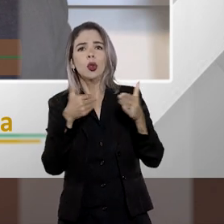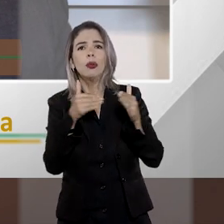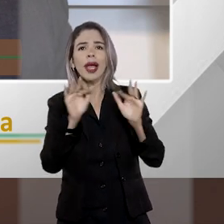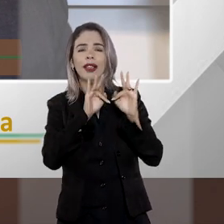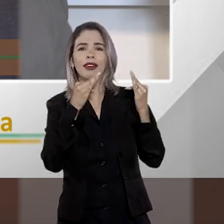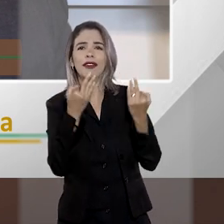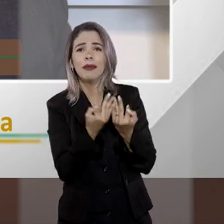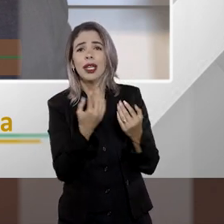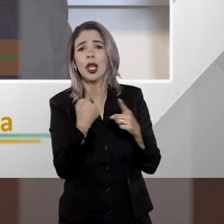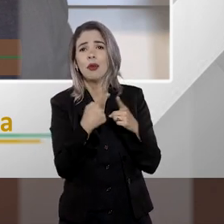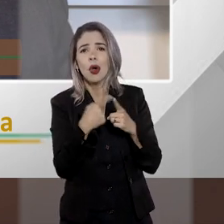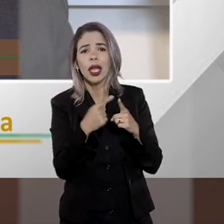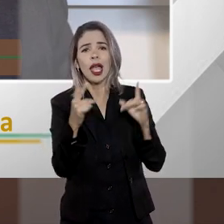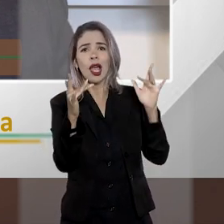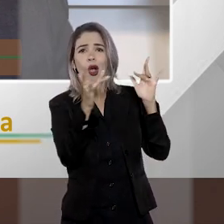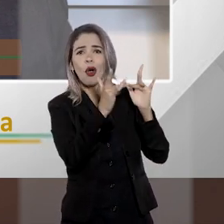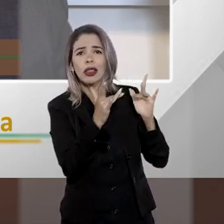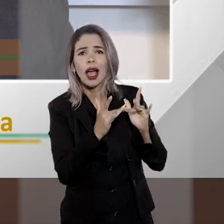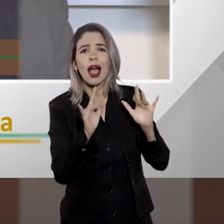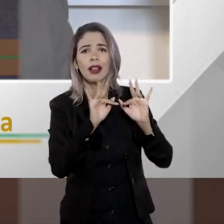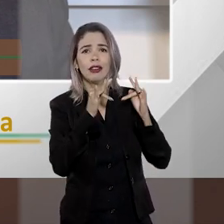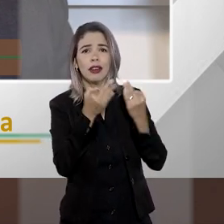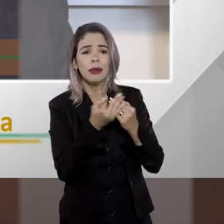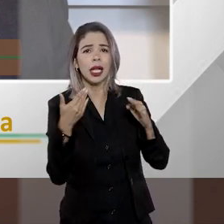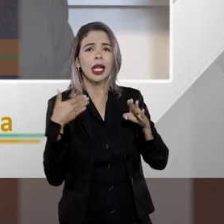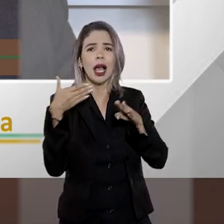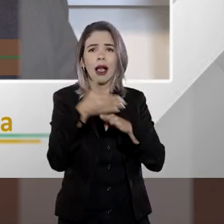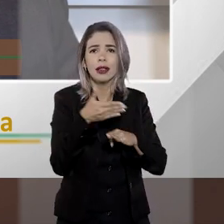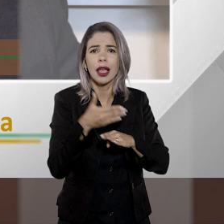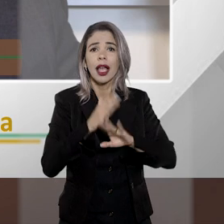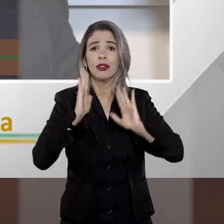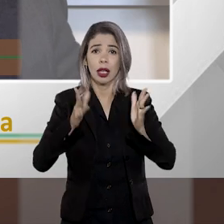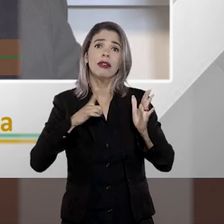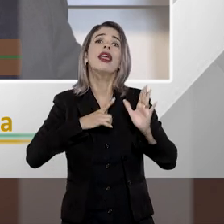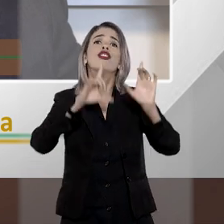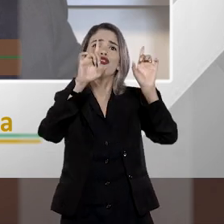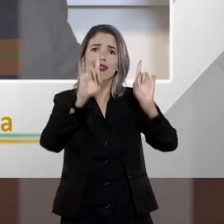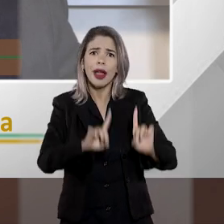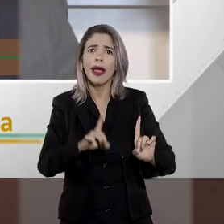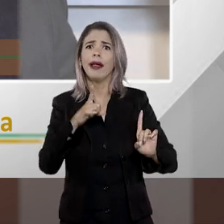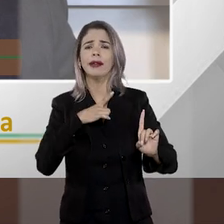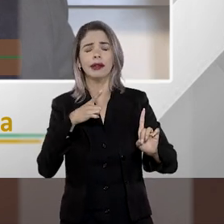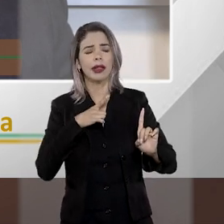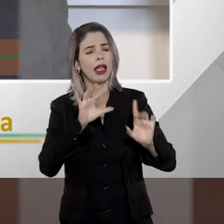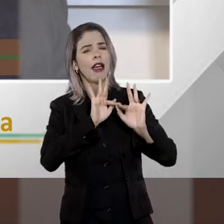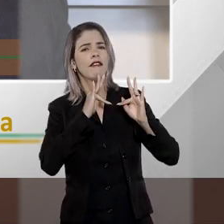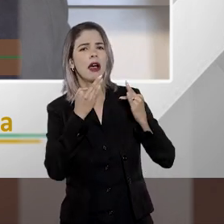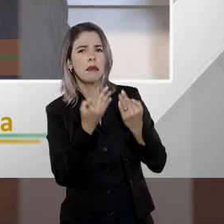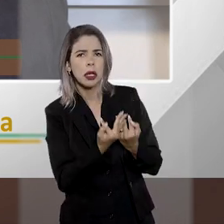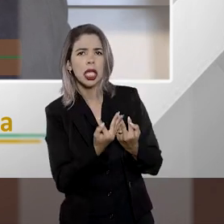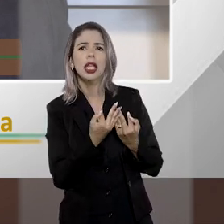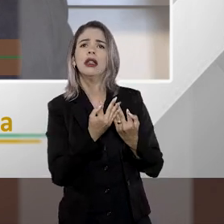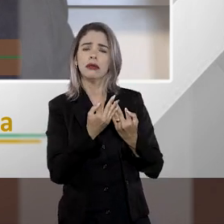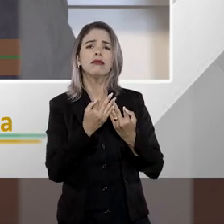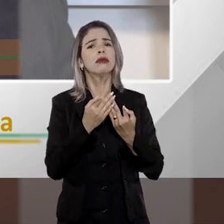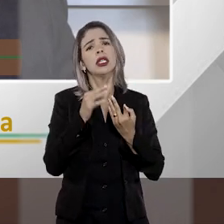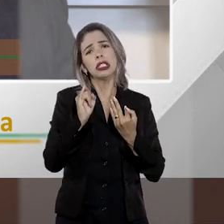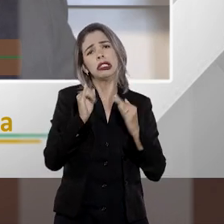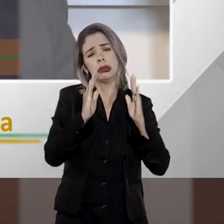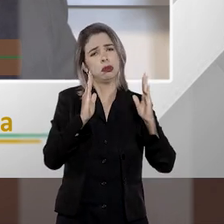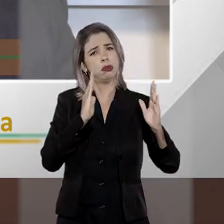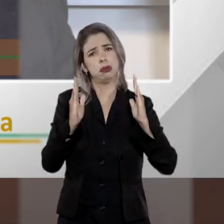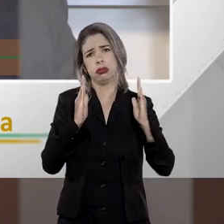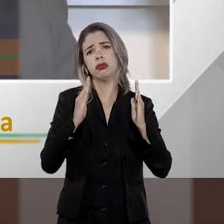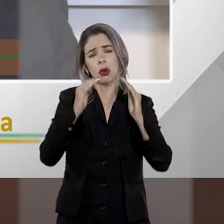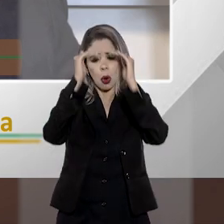humanidade, fraternidade, já que o condenado tem acesso, tem direito a ter acesso a seus familiares, mesmo durante a